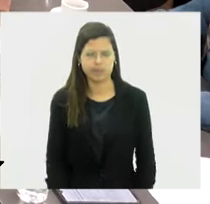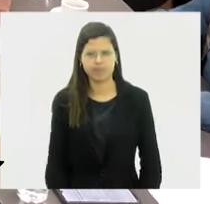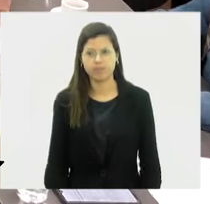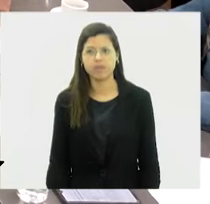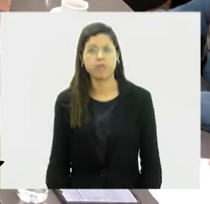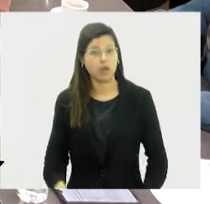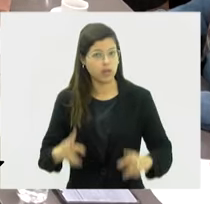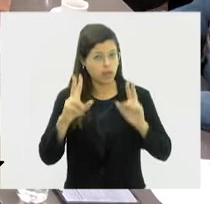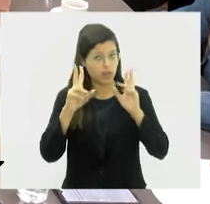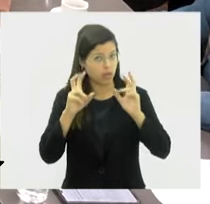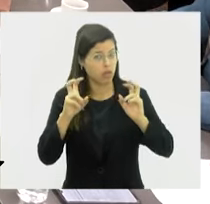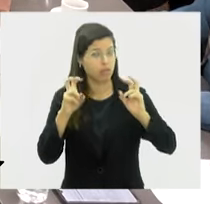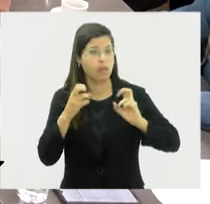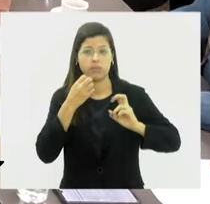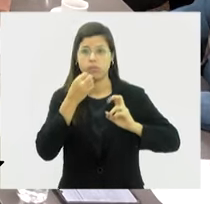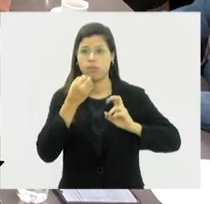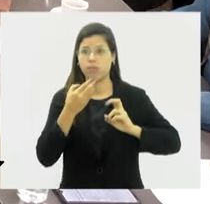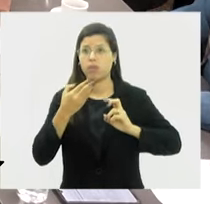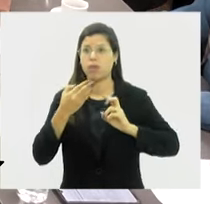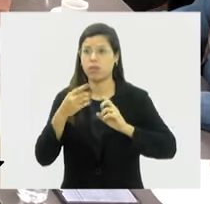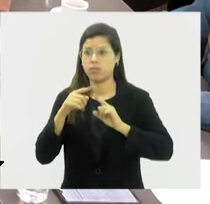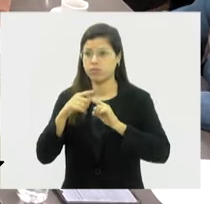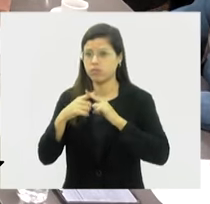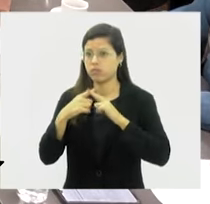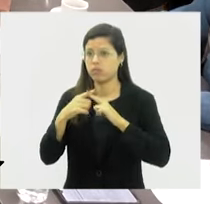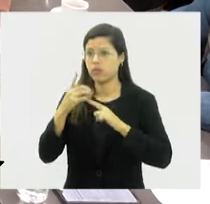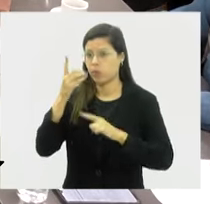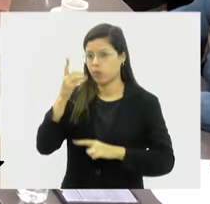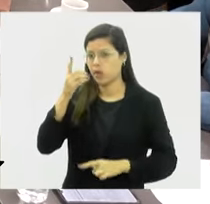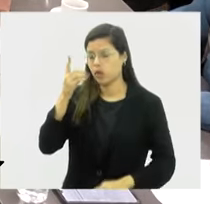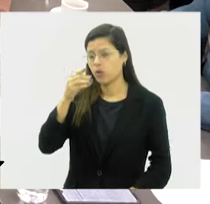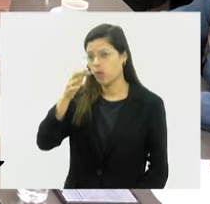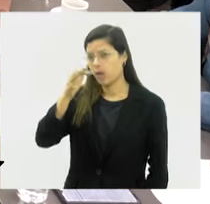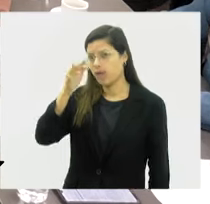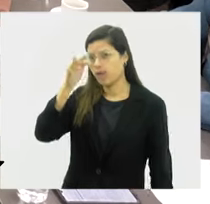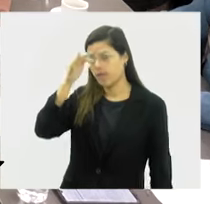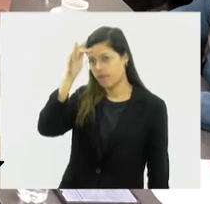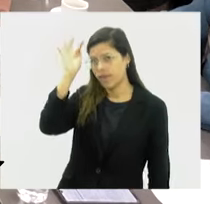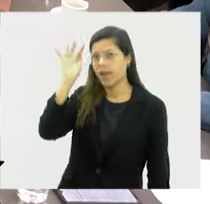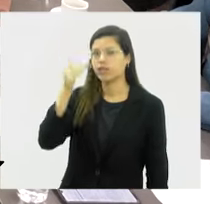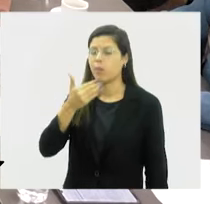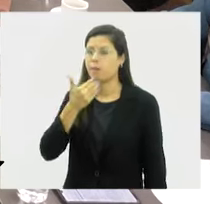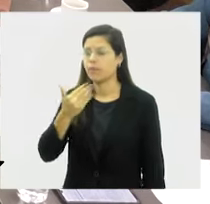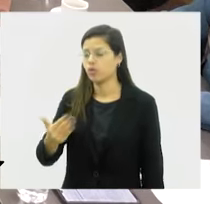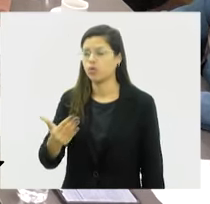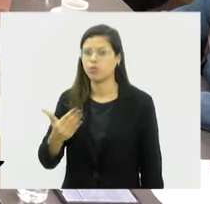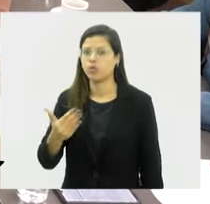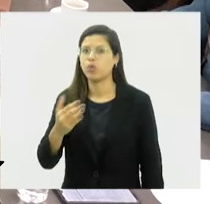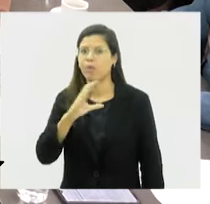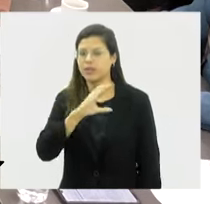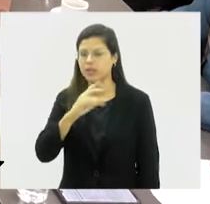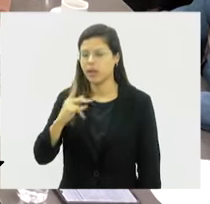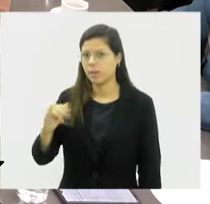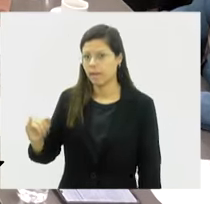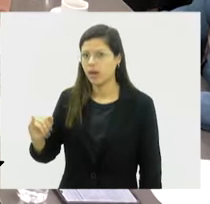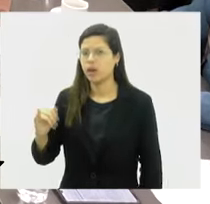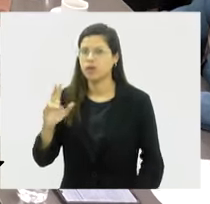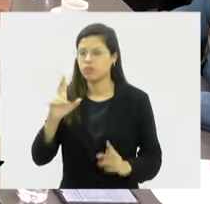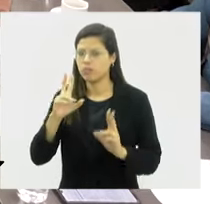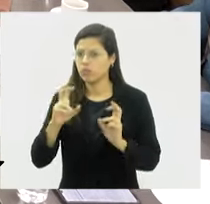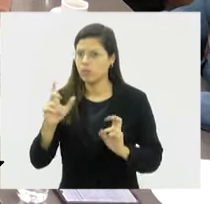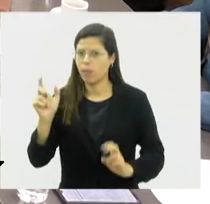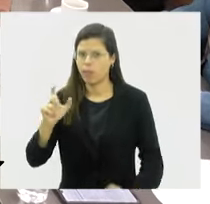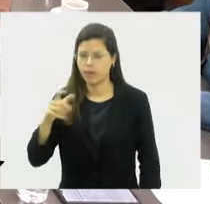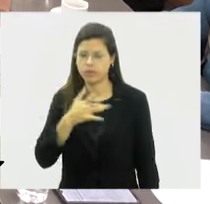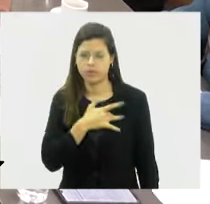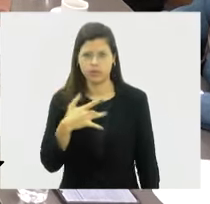tema pertinente, justamente agora, quando o deputado Fred pede uma CPI dos planos de saúde, que há todo o esforço do Congresso Nacional para isso.